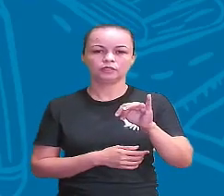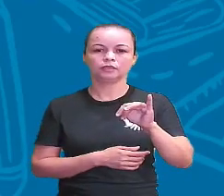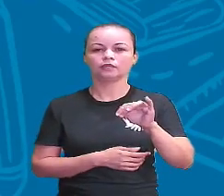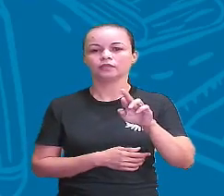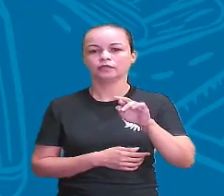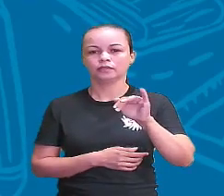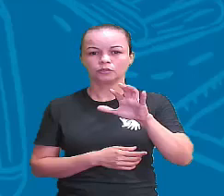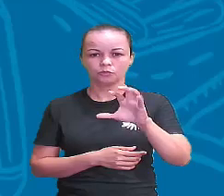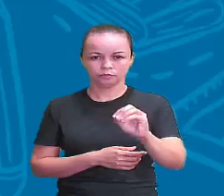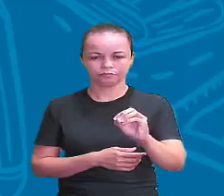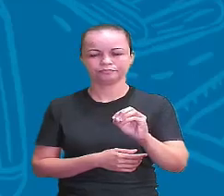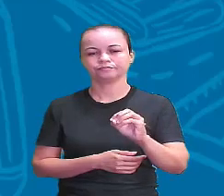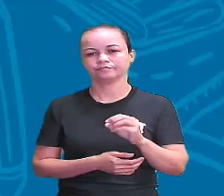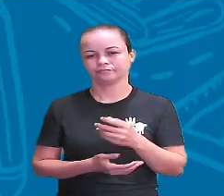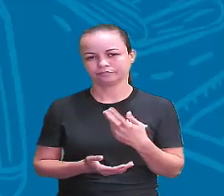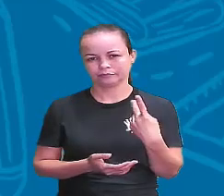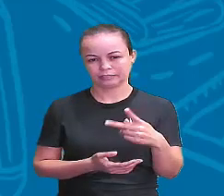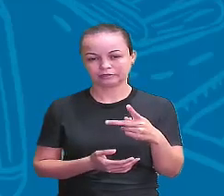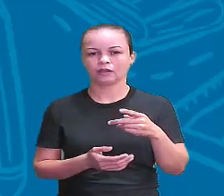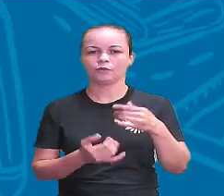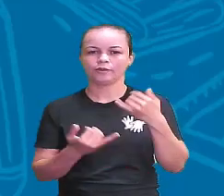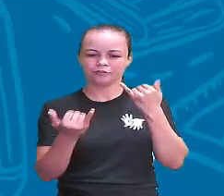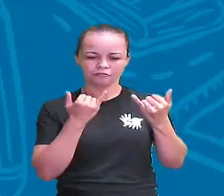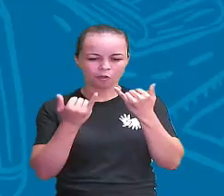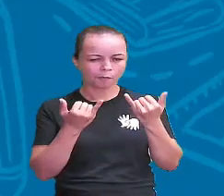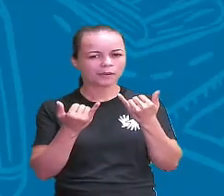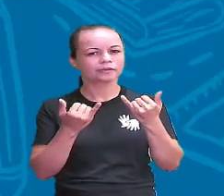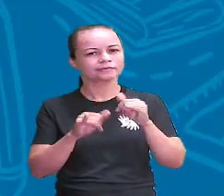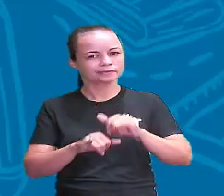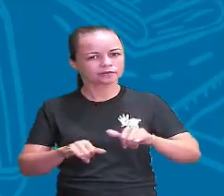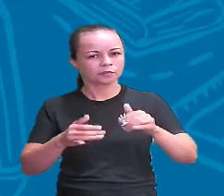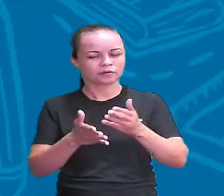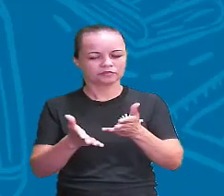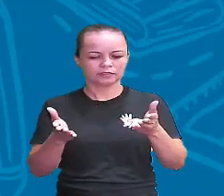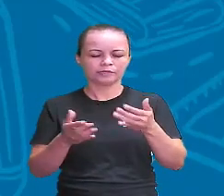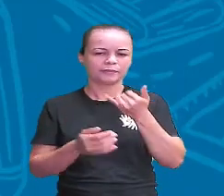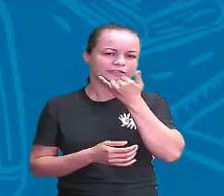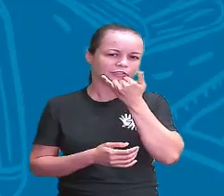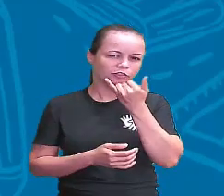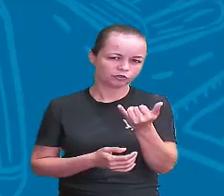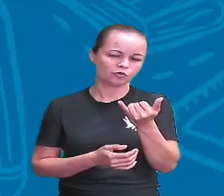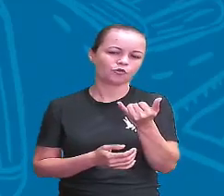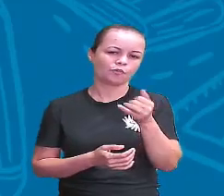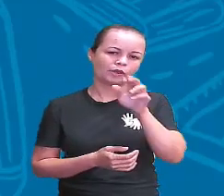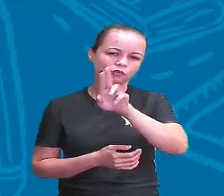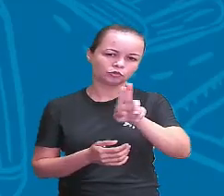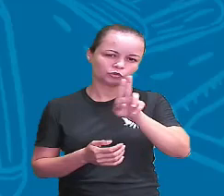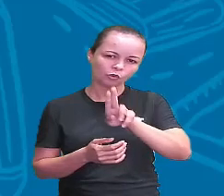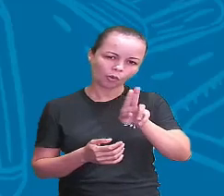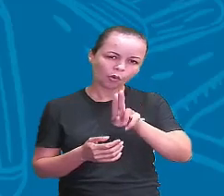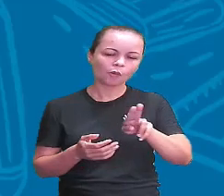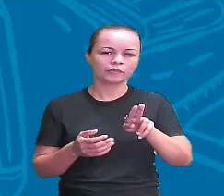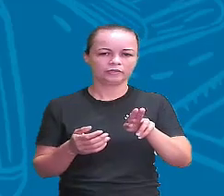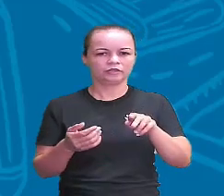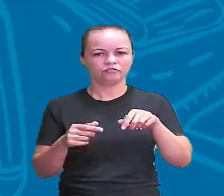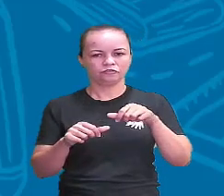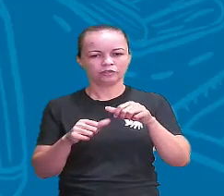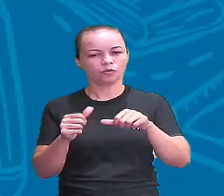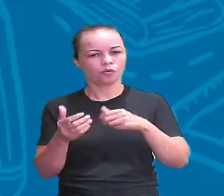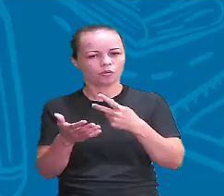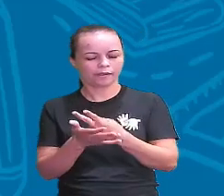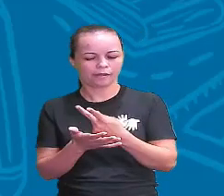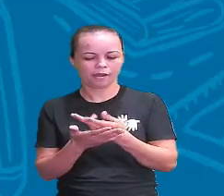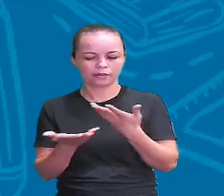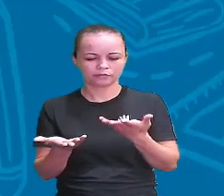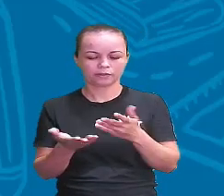ácido butírico. Então fica essas informações. E peço até desculpa a vocês pelo equívoco aí na hora da escrita, tá? Botou tudo ali álcool,